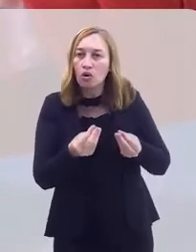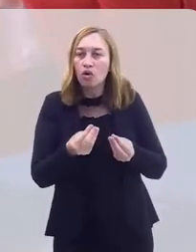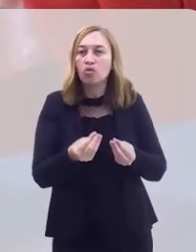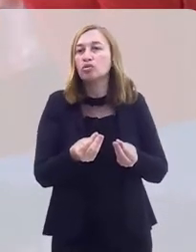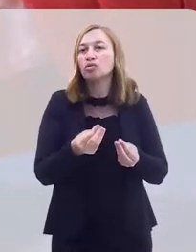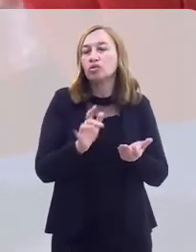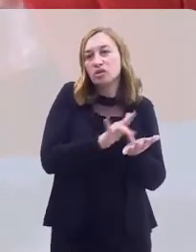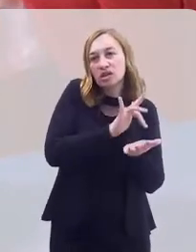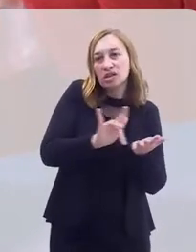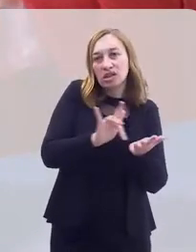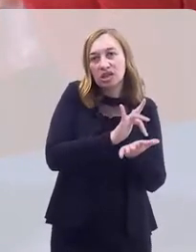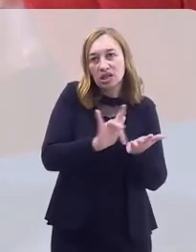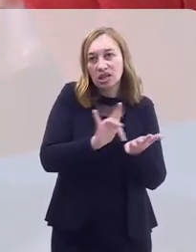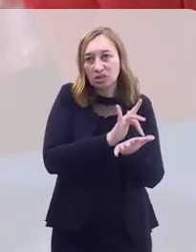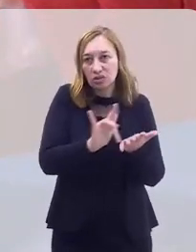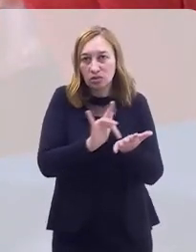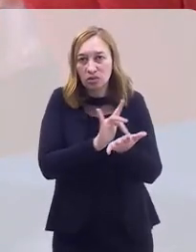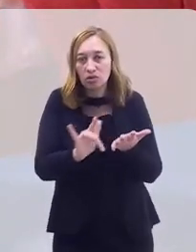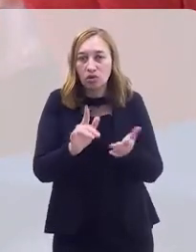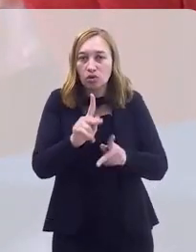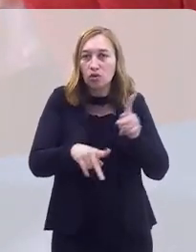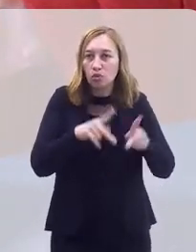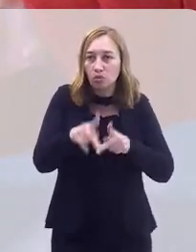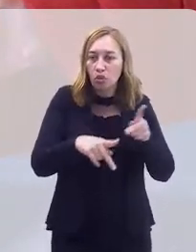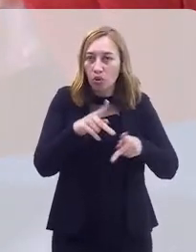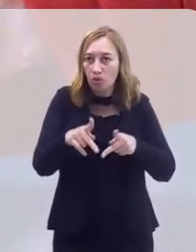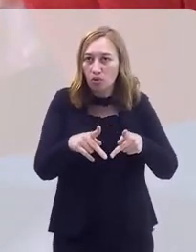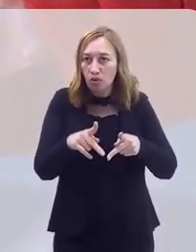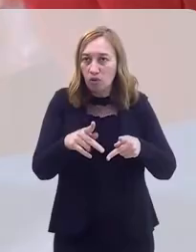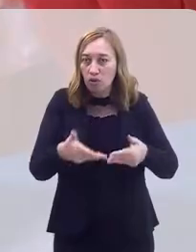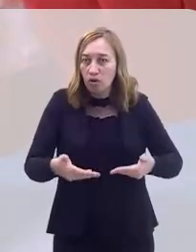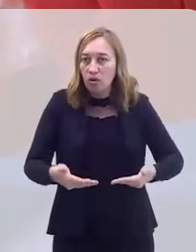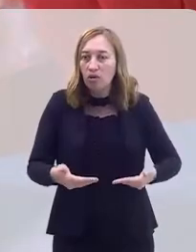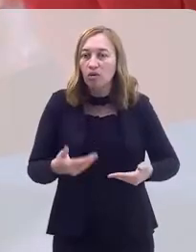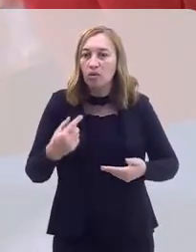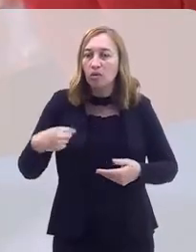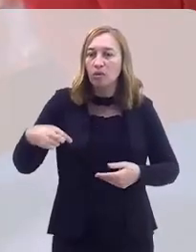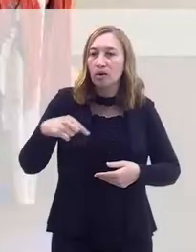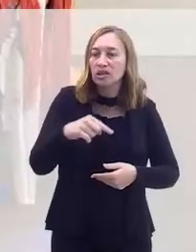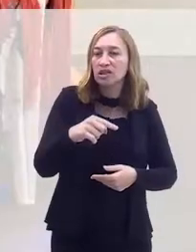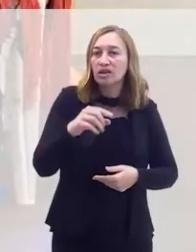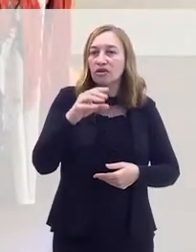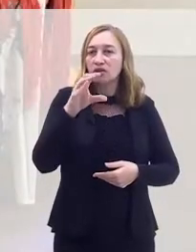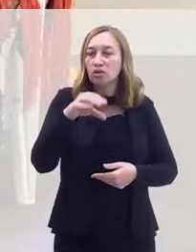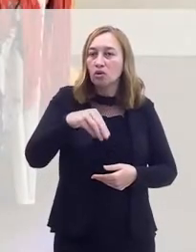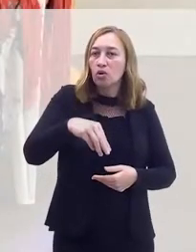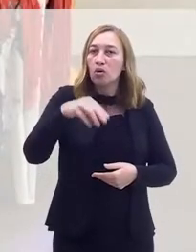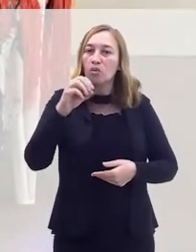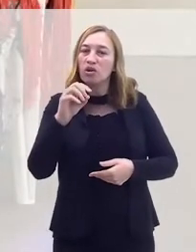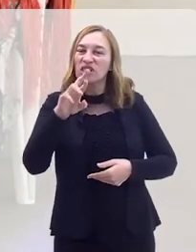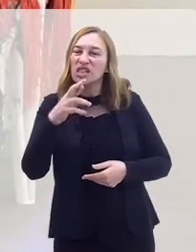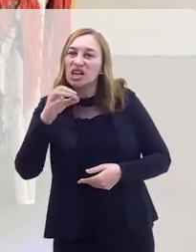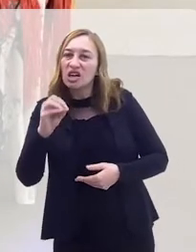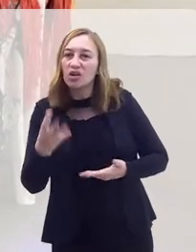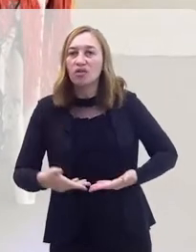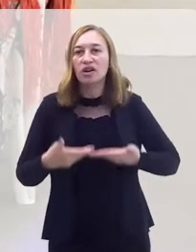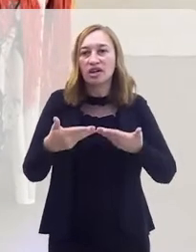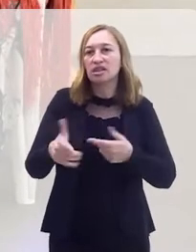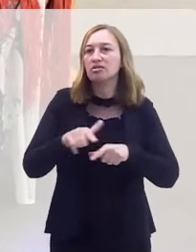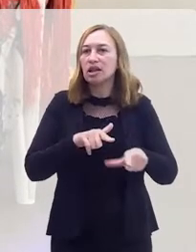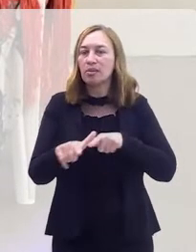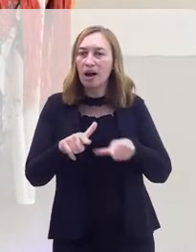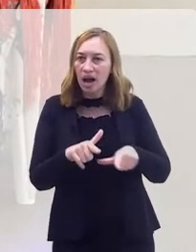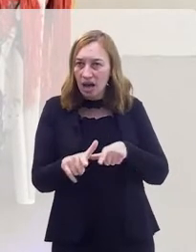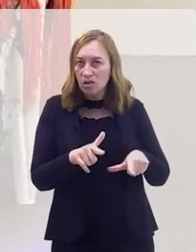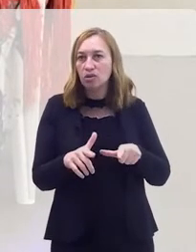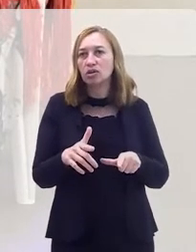ciganos passavam nos mosteiros, oferecendo serviços, né, manuais